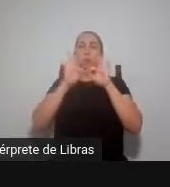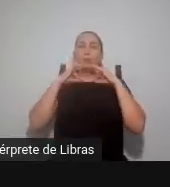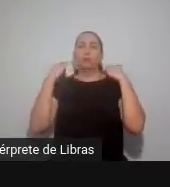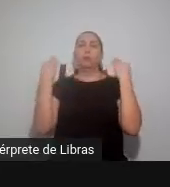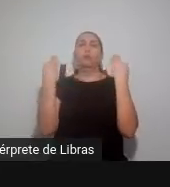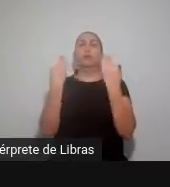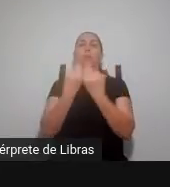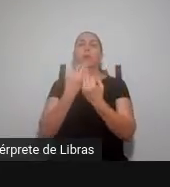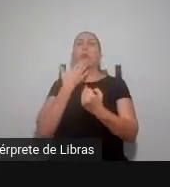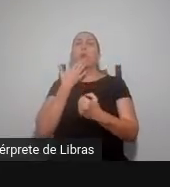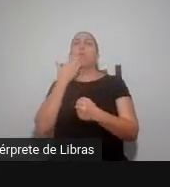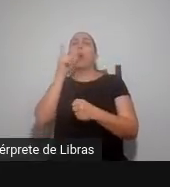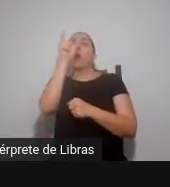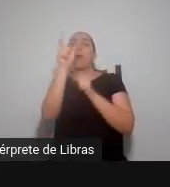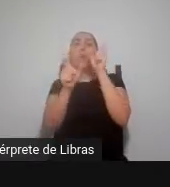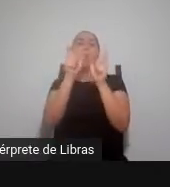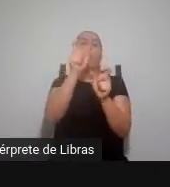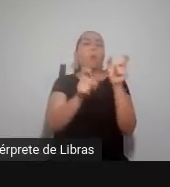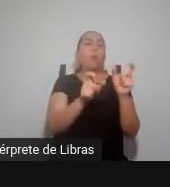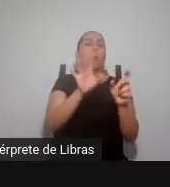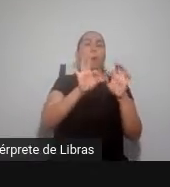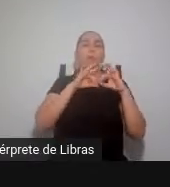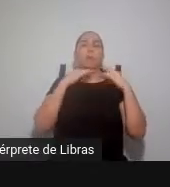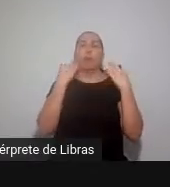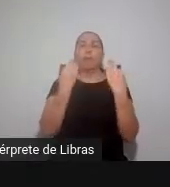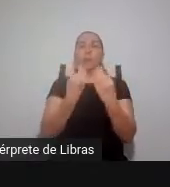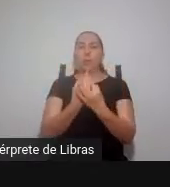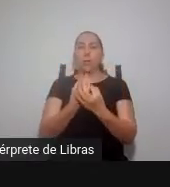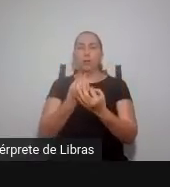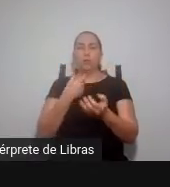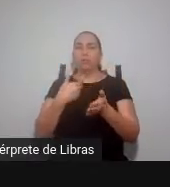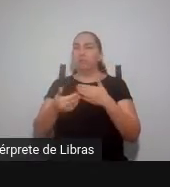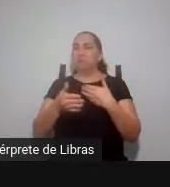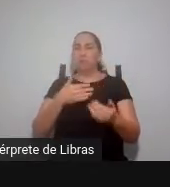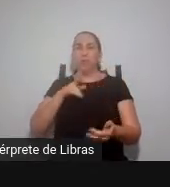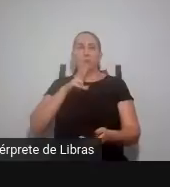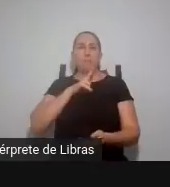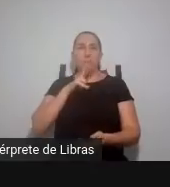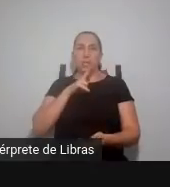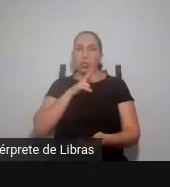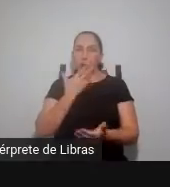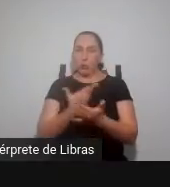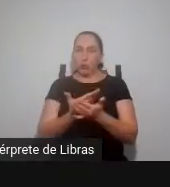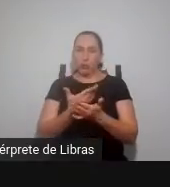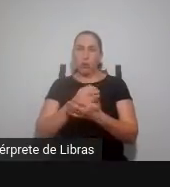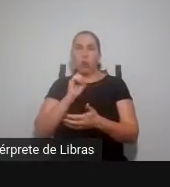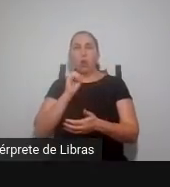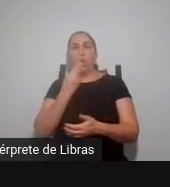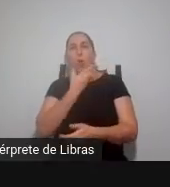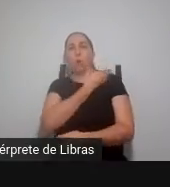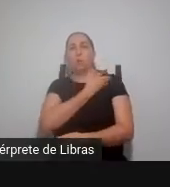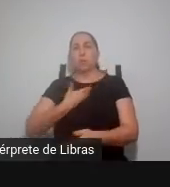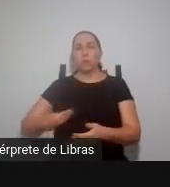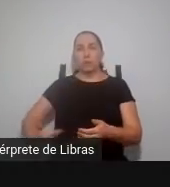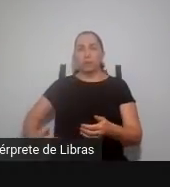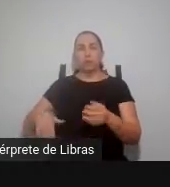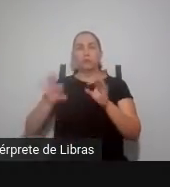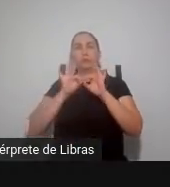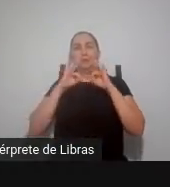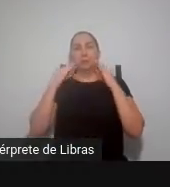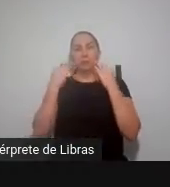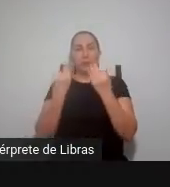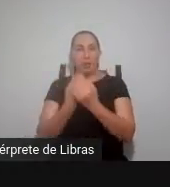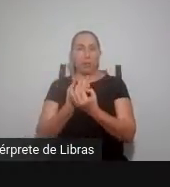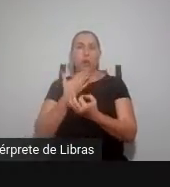eu tenho, e aí eu não estou dizendo só do privado, estou trazendo para o público também, é que família que eu tenho, conhecendo esse contexto,